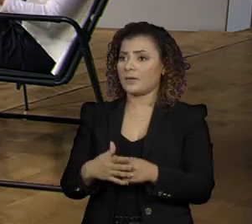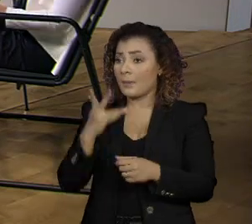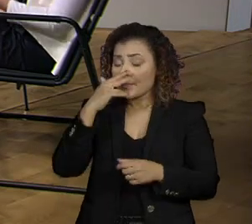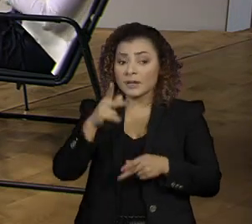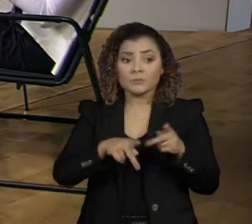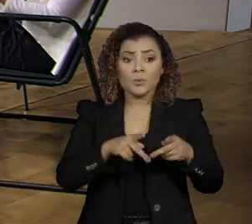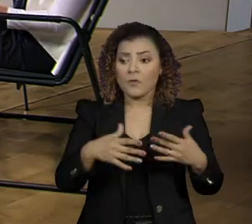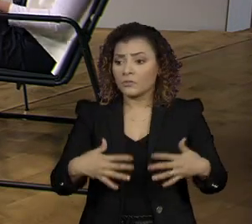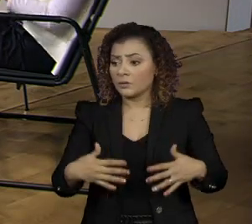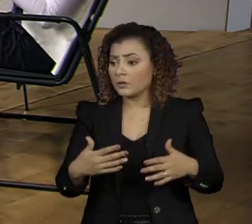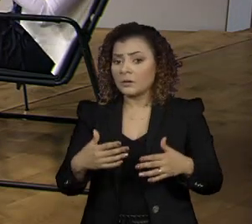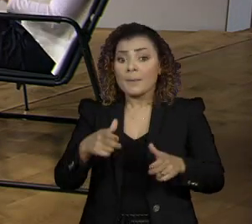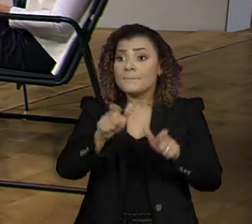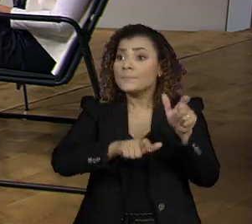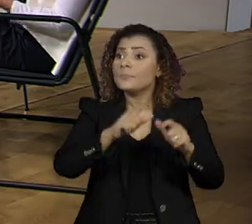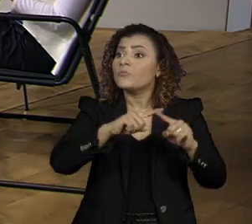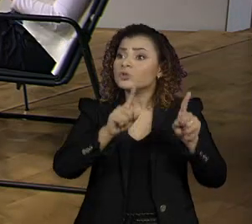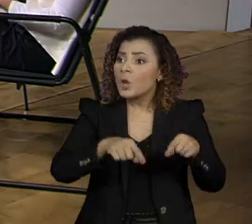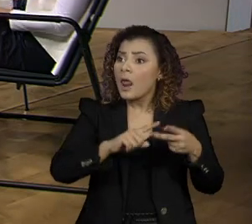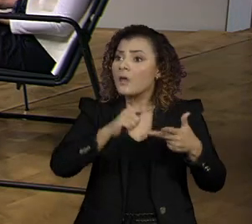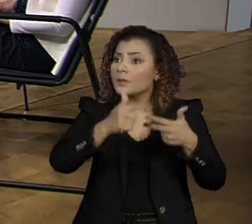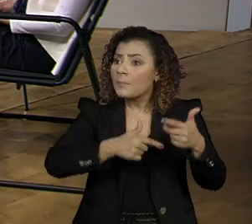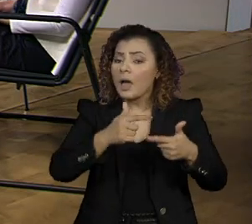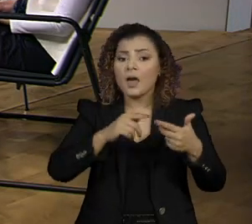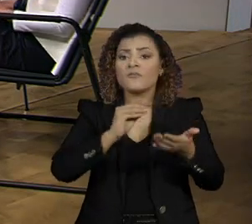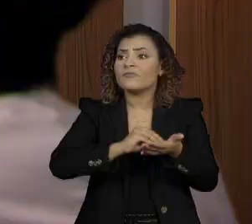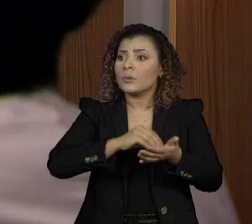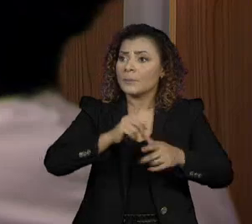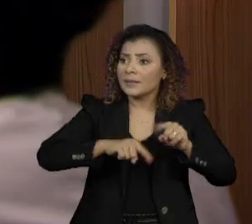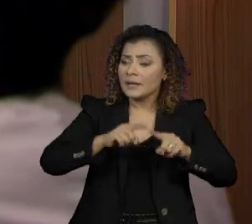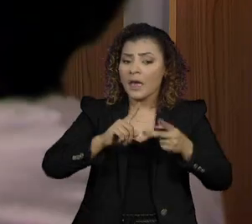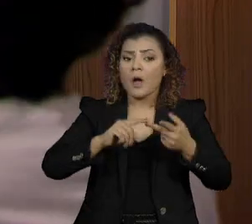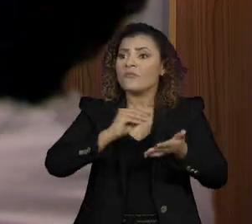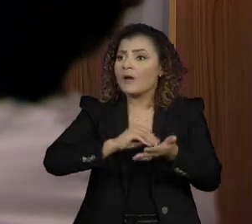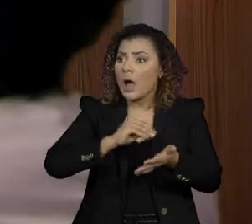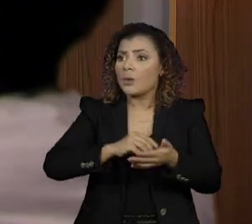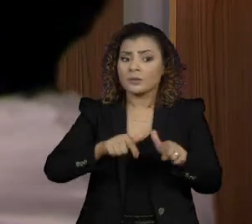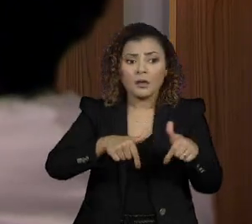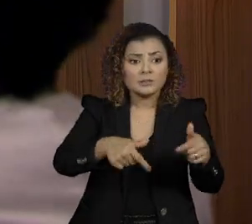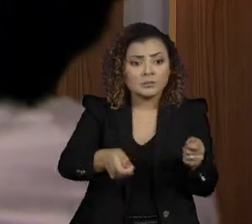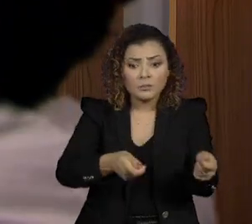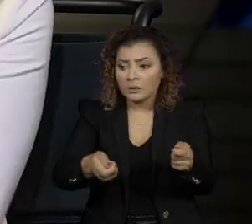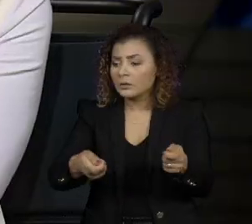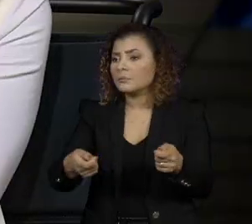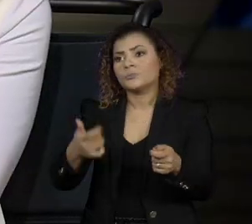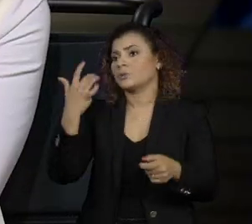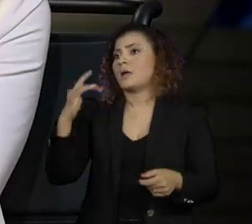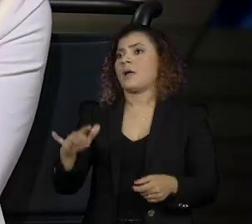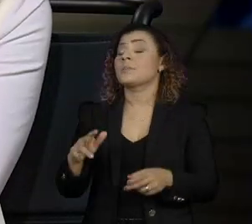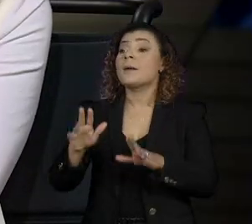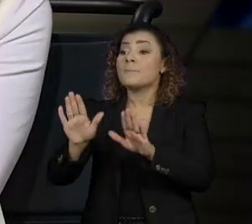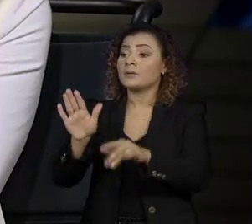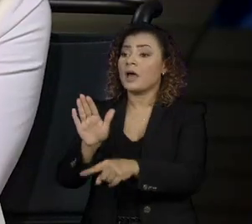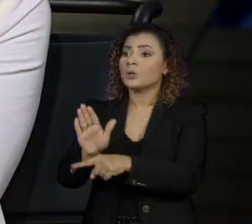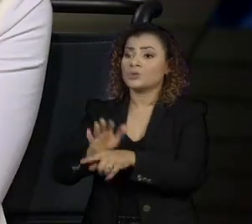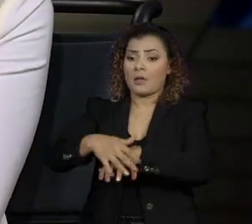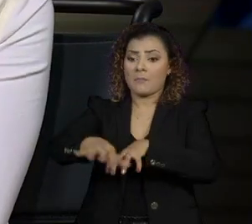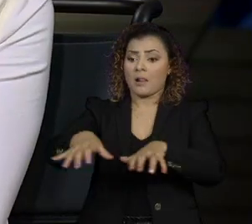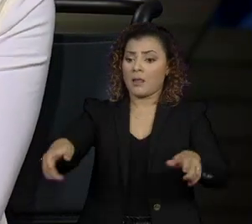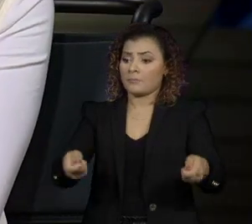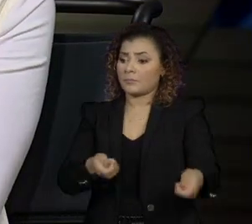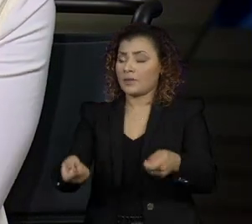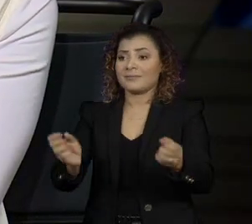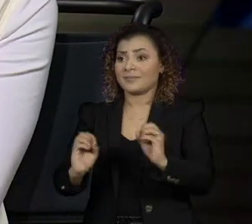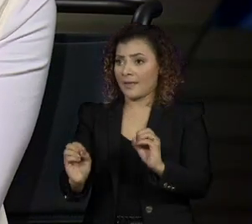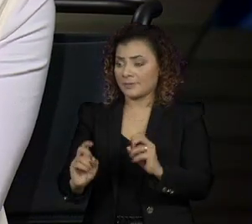perdidos, vendidos, sem recurso, sem equipamento, sem informação suficiente. Por outro lado, além de não ajudar na coordenação,